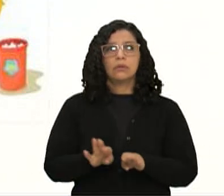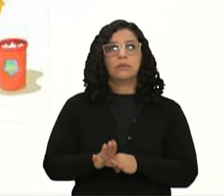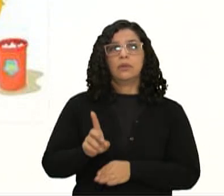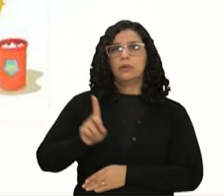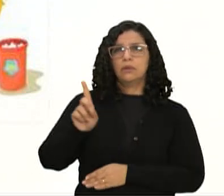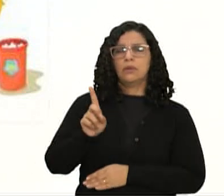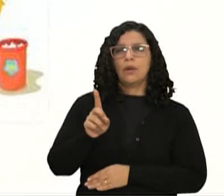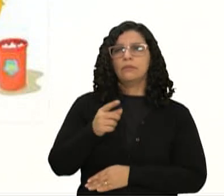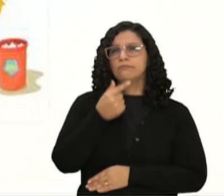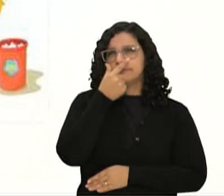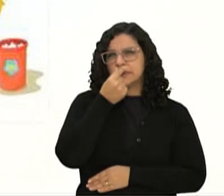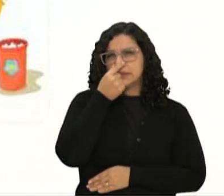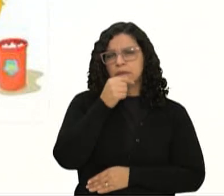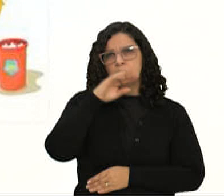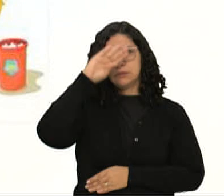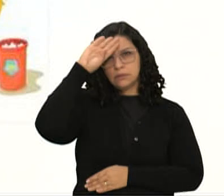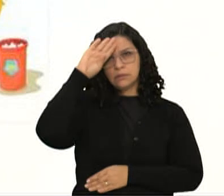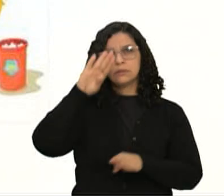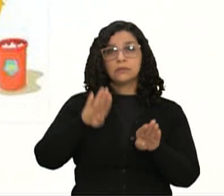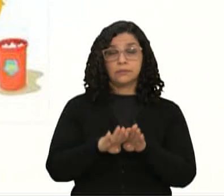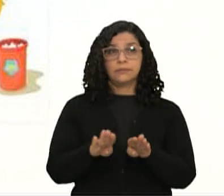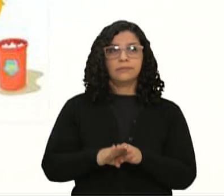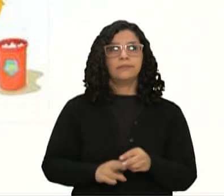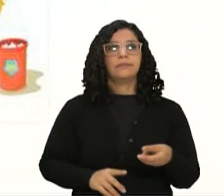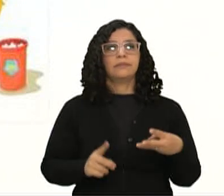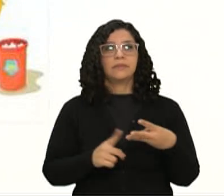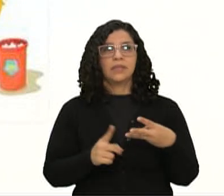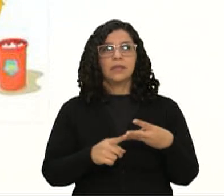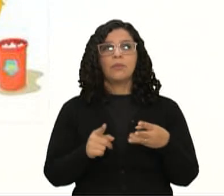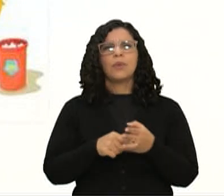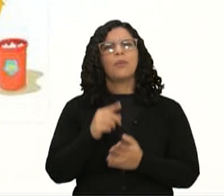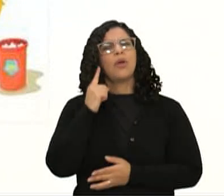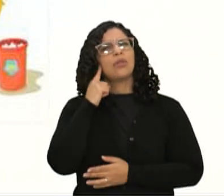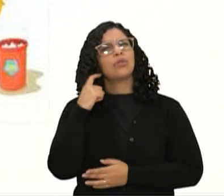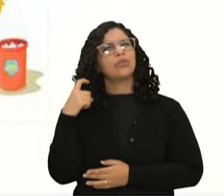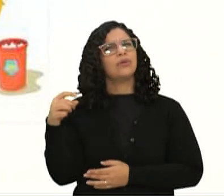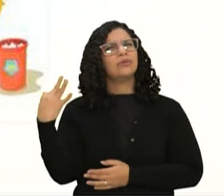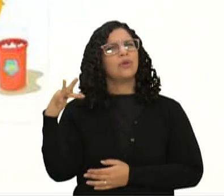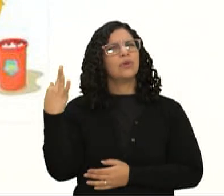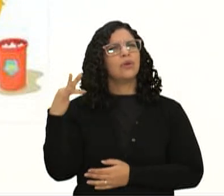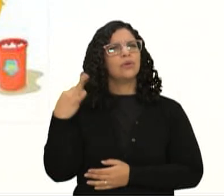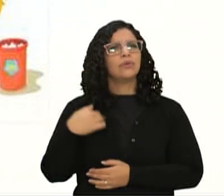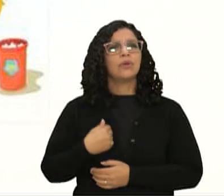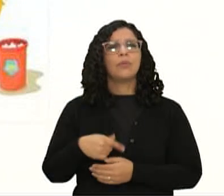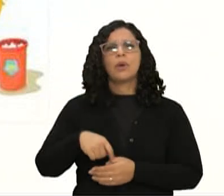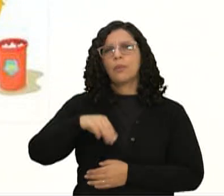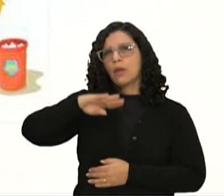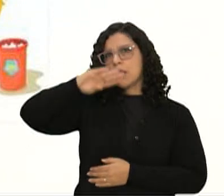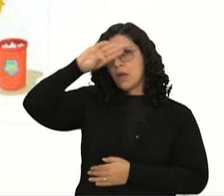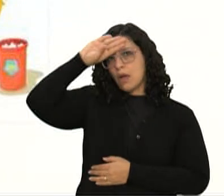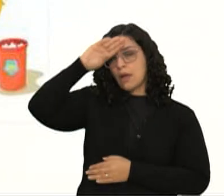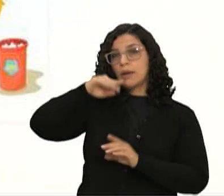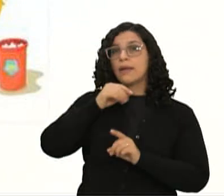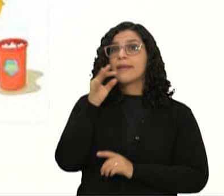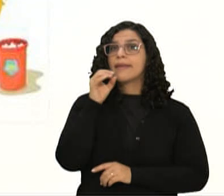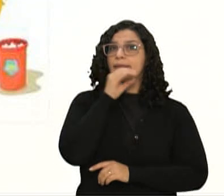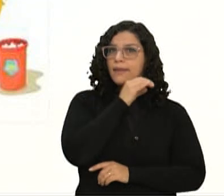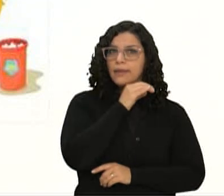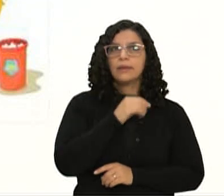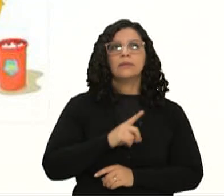o resfriado. And earache, que é o dor de ouvido. Fever é a febre.